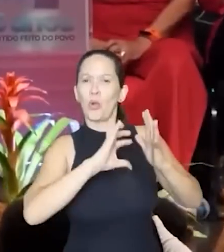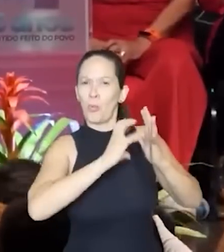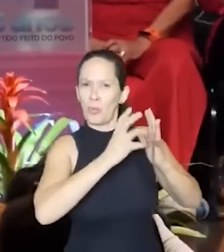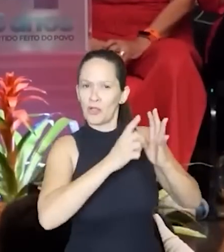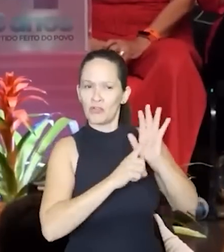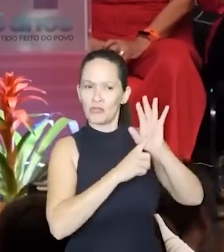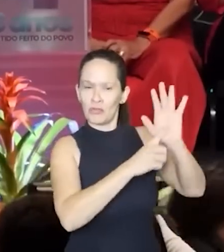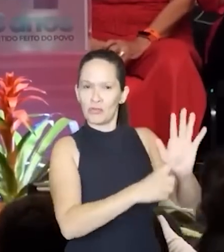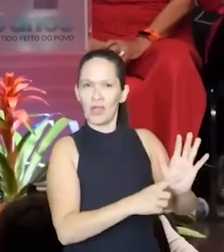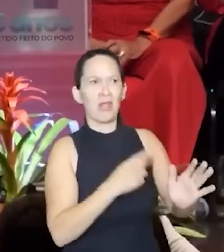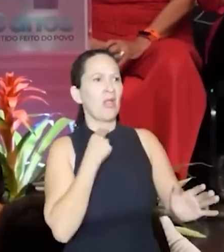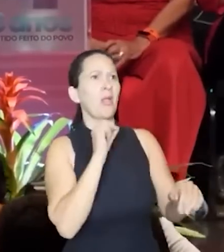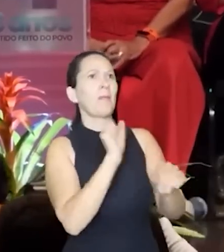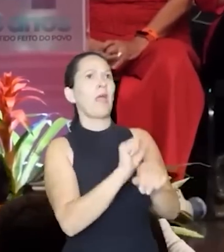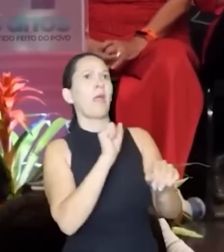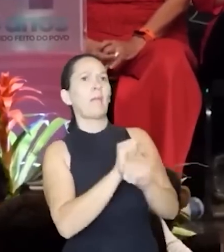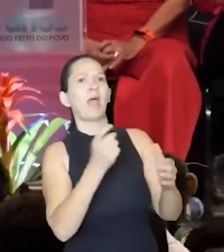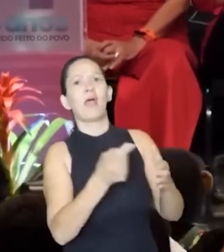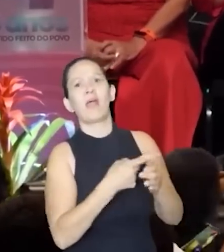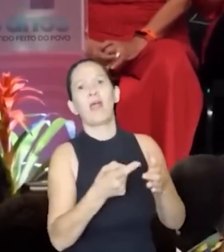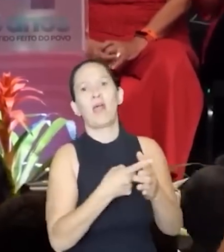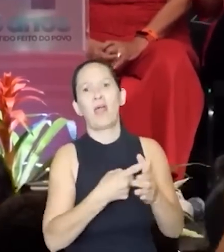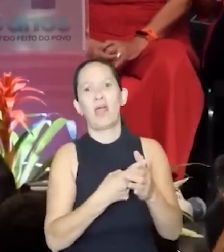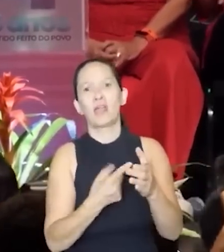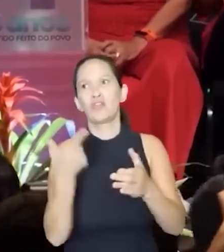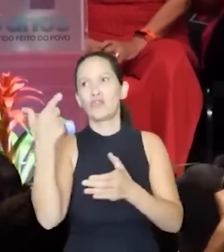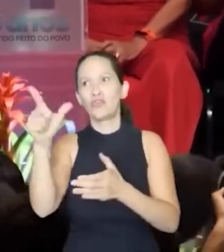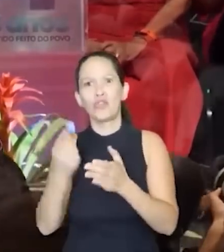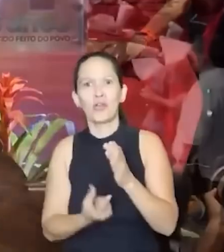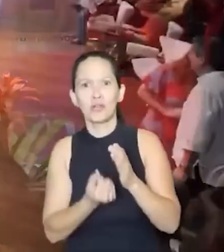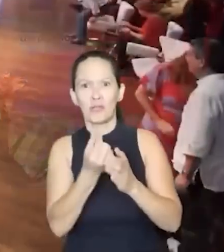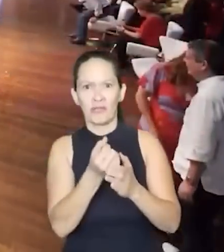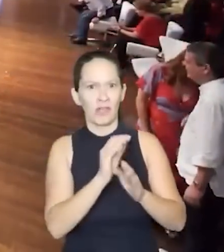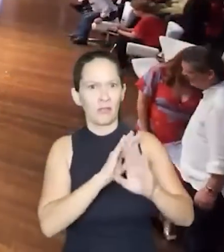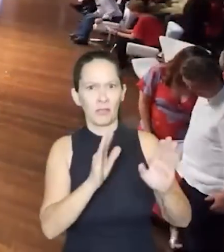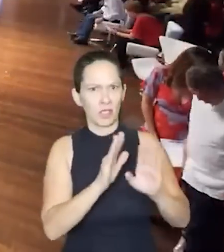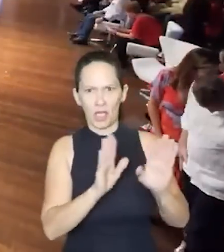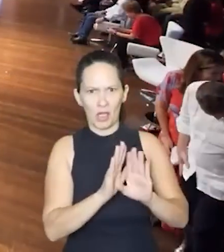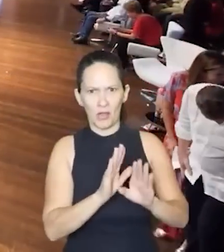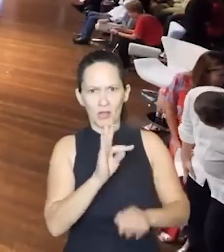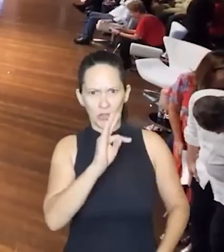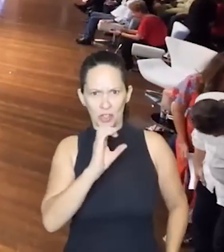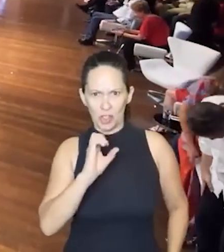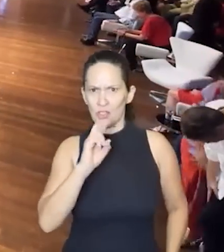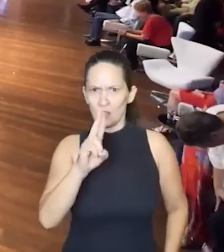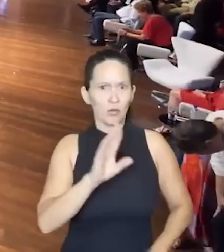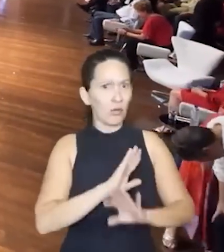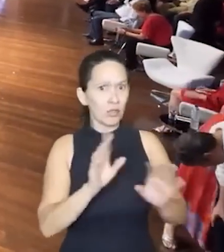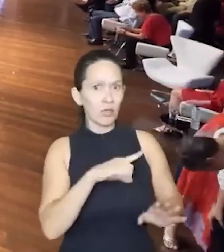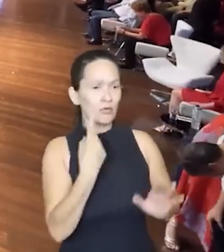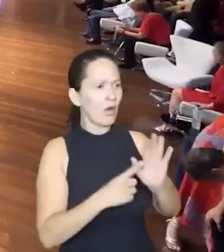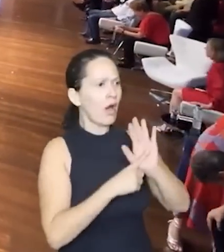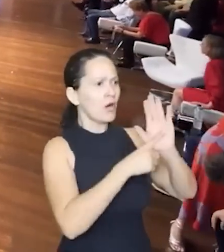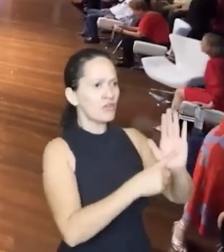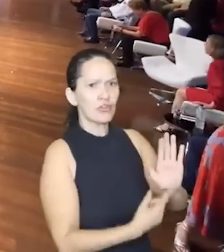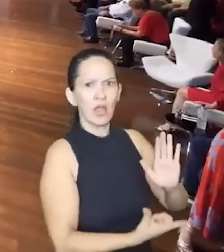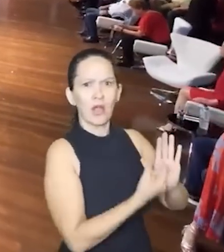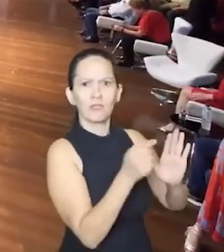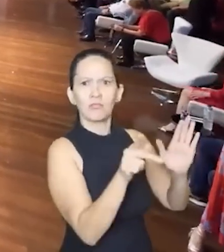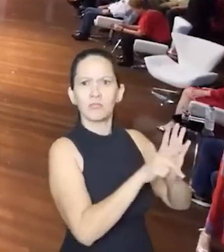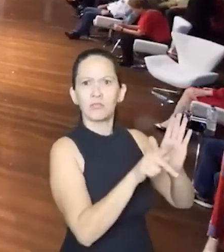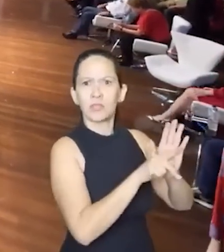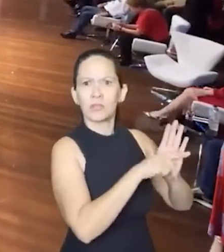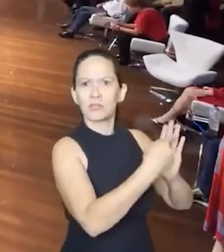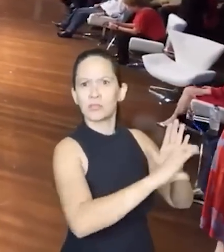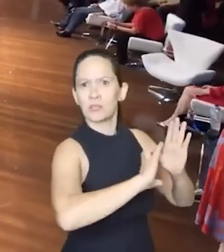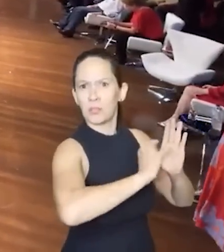fique eternamente dependente da fiscalização do Tribunal de Contas da União. Nós temos que ter recursos próprios, e